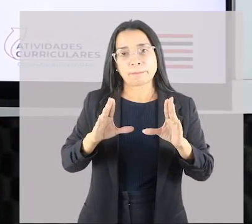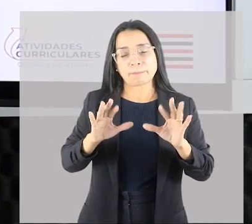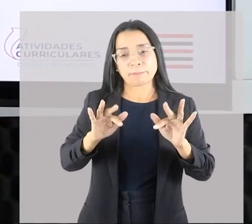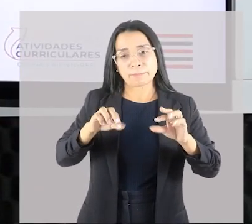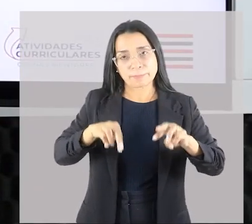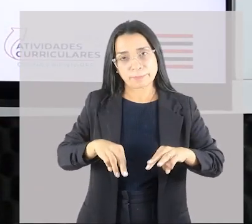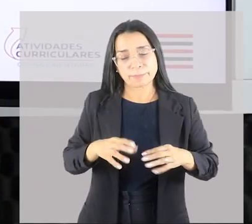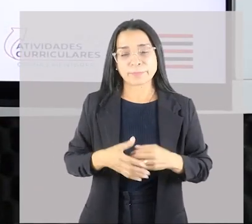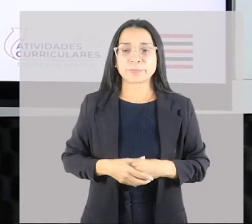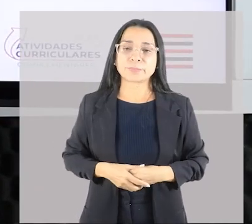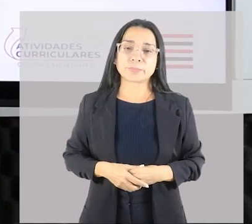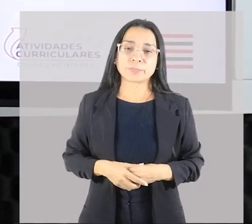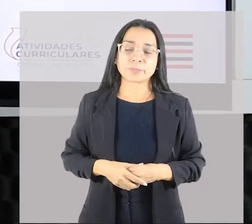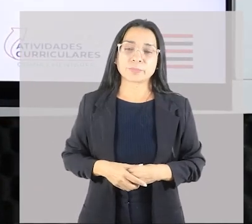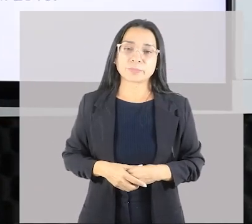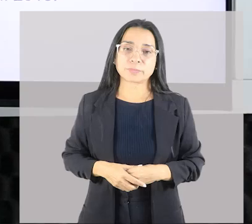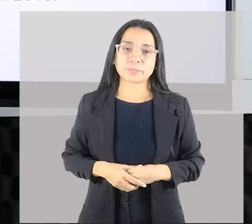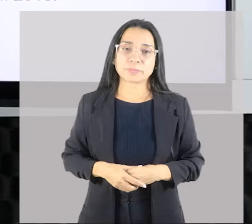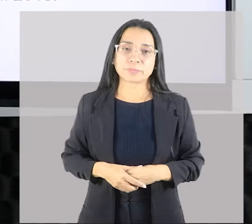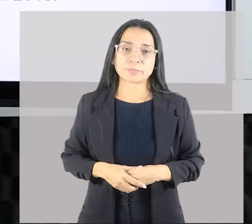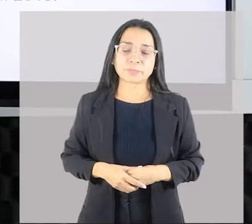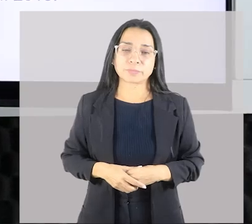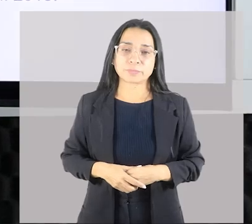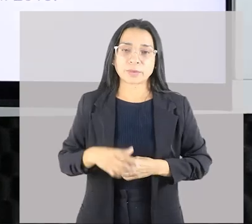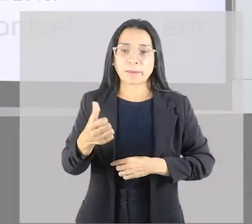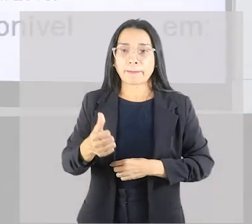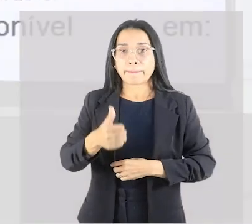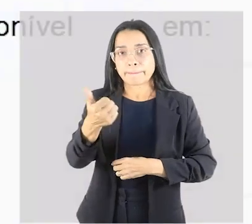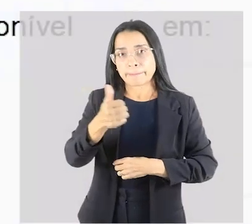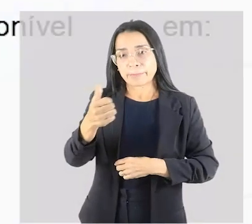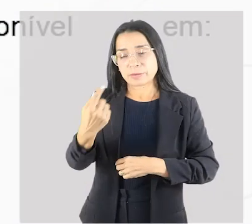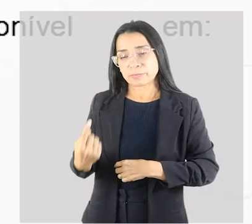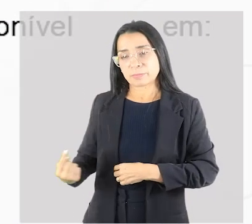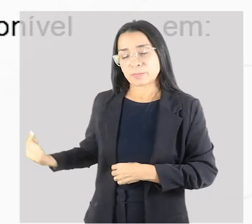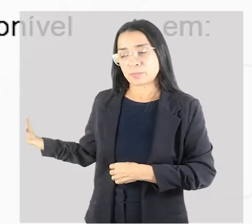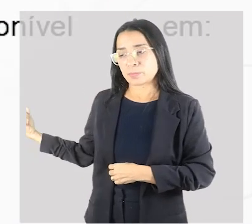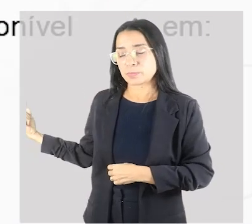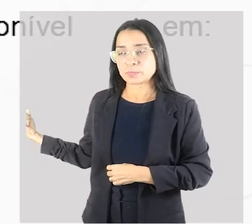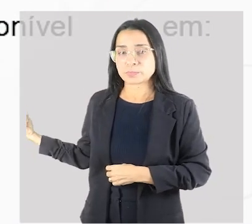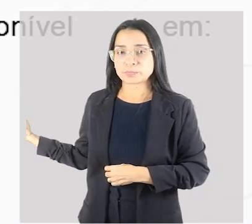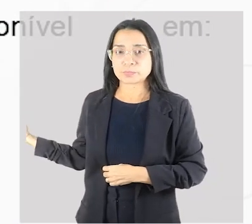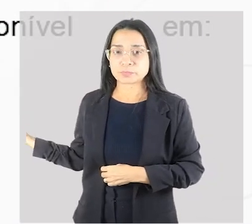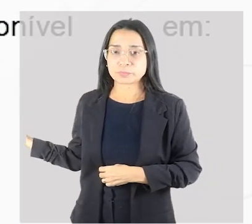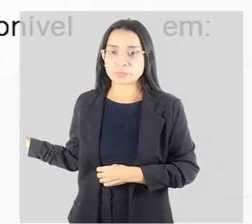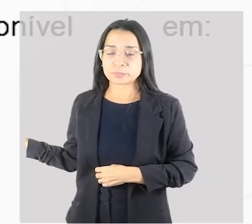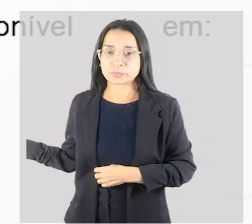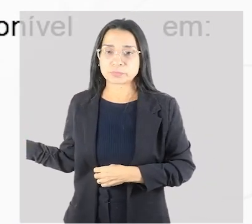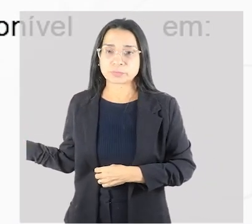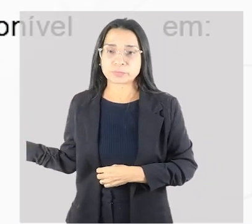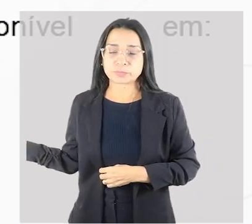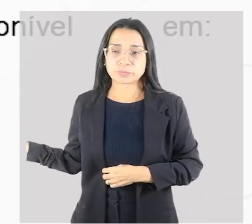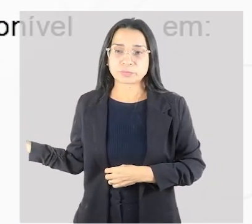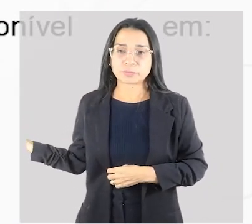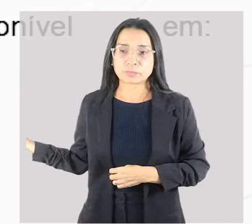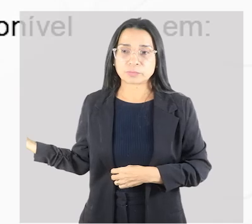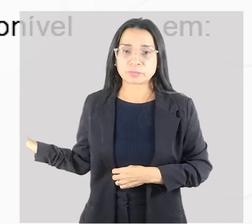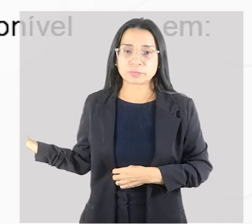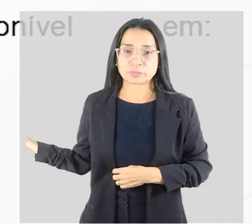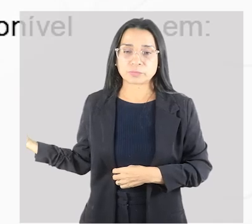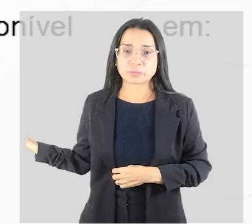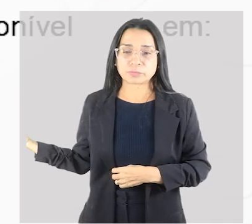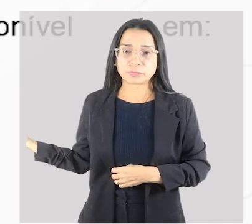essa temática. Belezinha? Primeira questão, abre aspas, o ETA decidiu declarar um